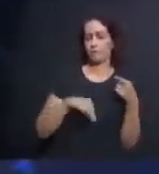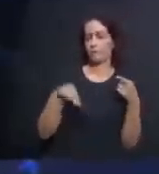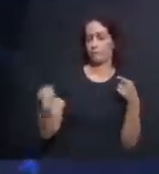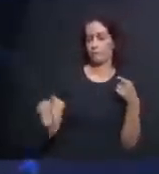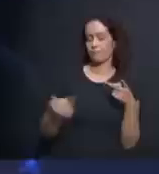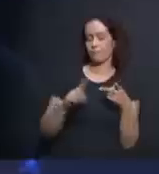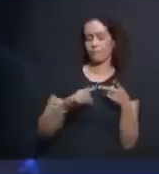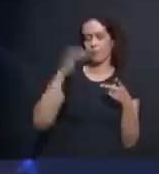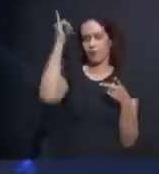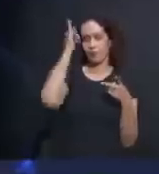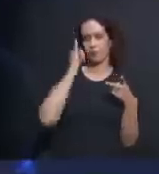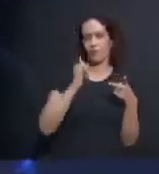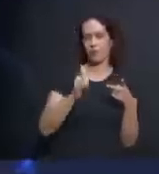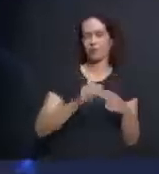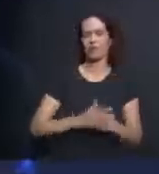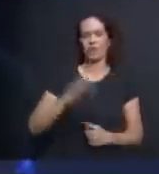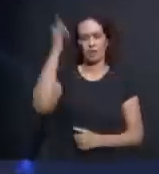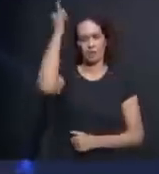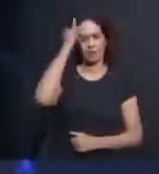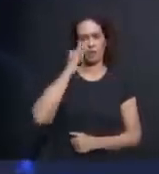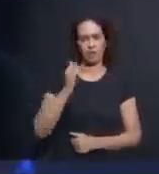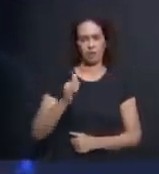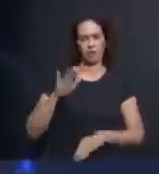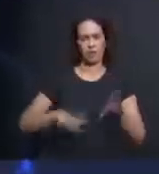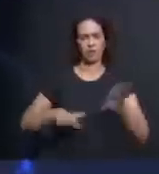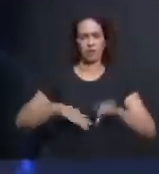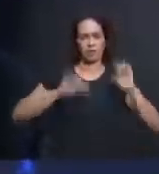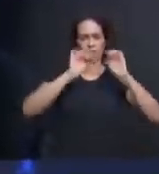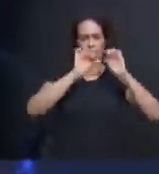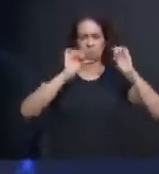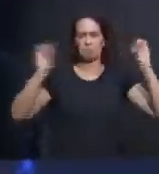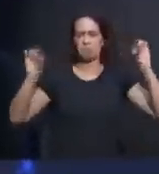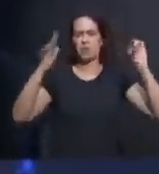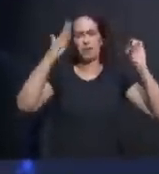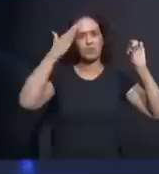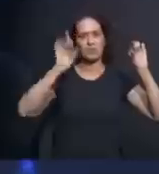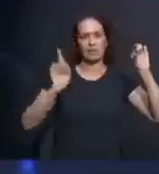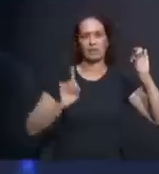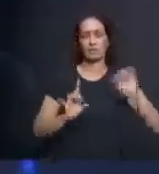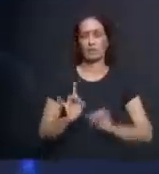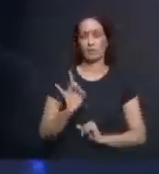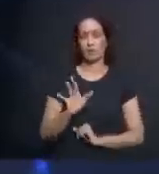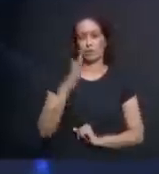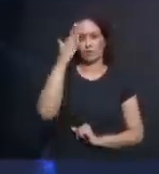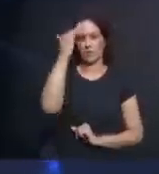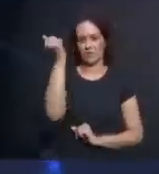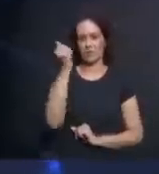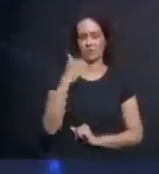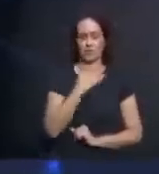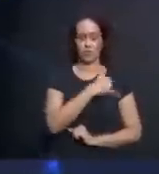O profeta não sabe nem o sobrenome dele direito. Só conhece João 3,16.